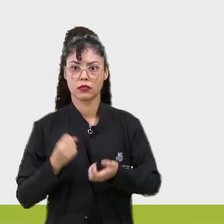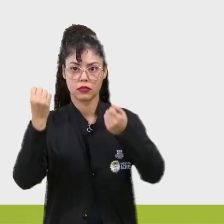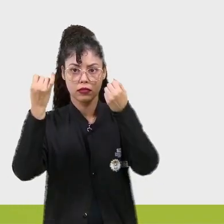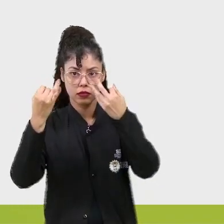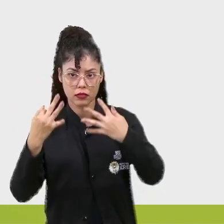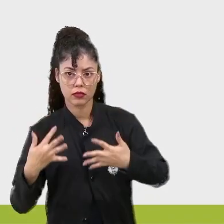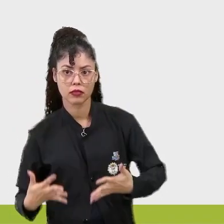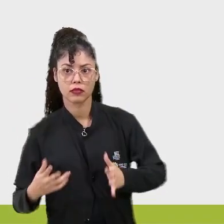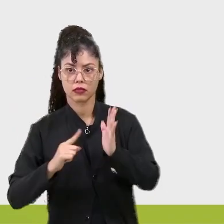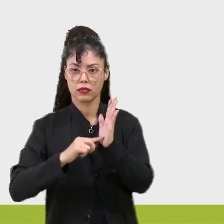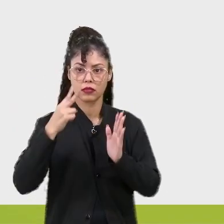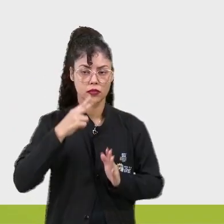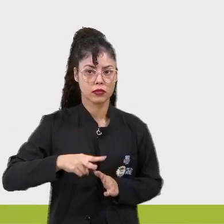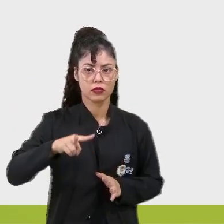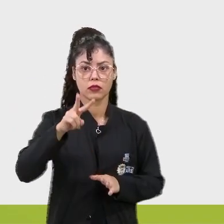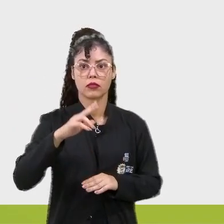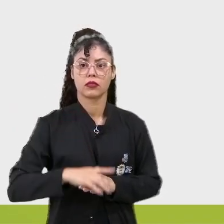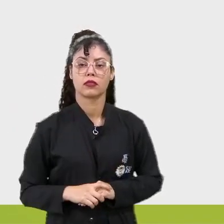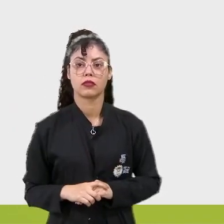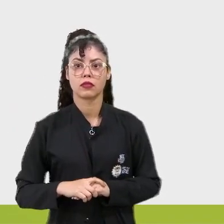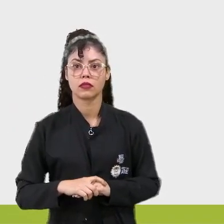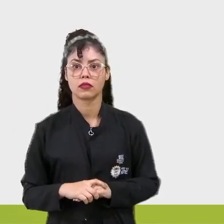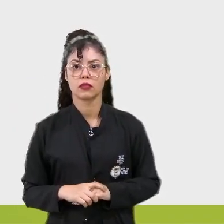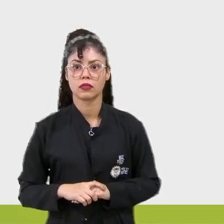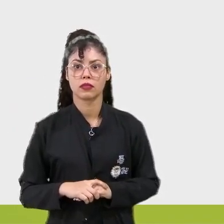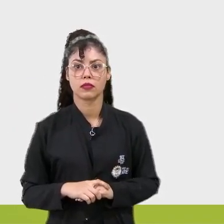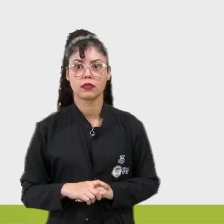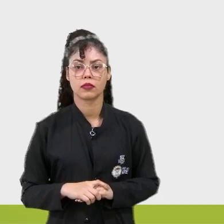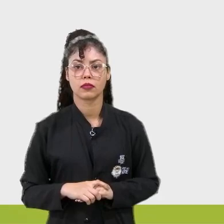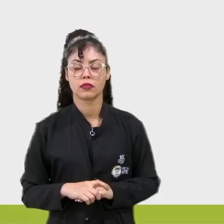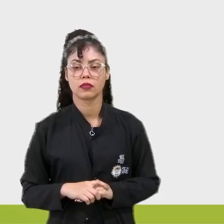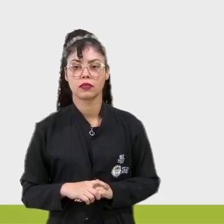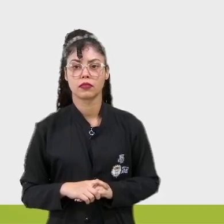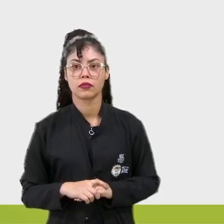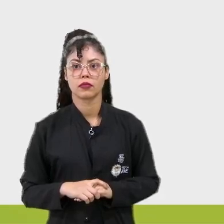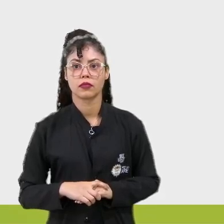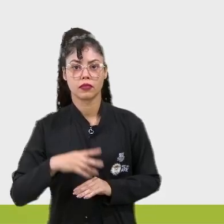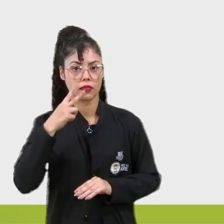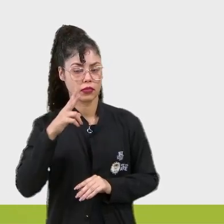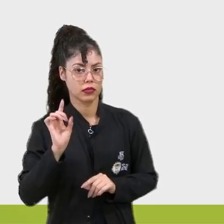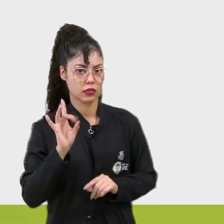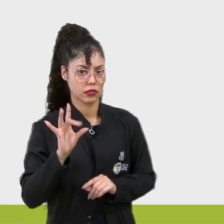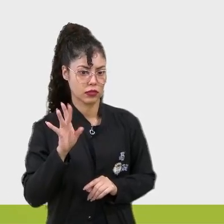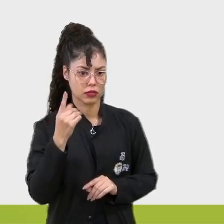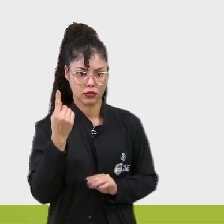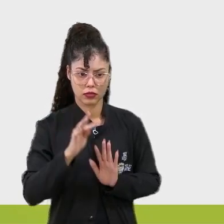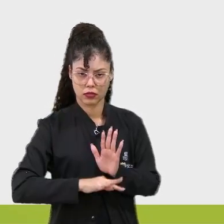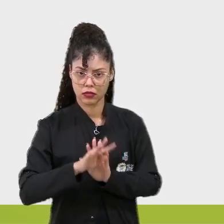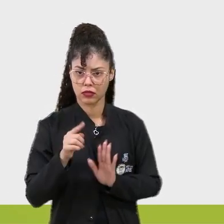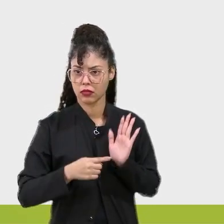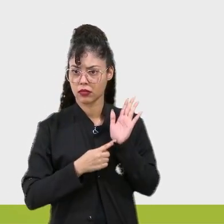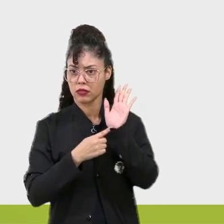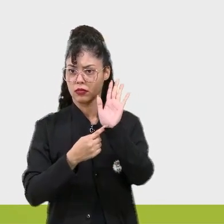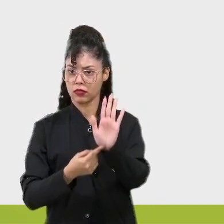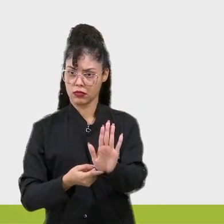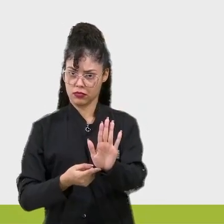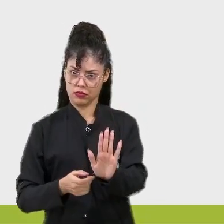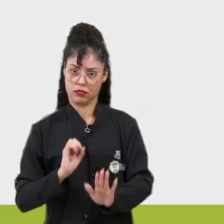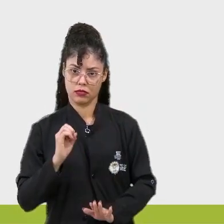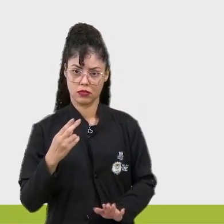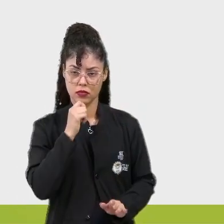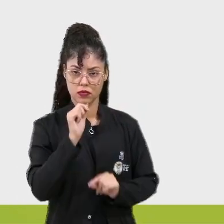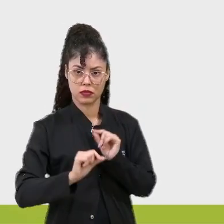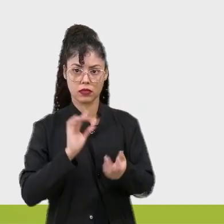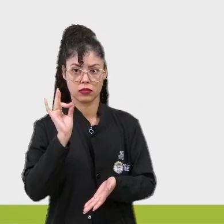quê? Explicitação do ponto de vista do autor, né? Você fez só um texto expositivo ou